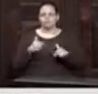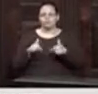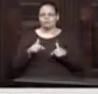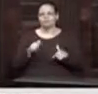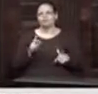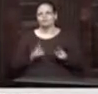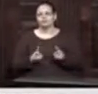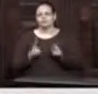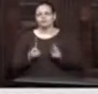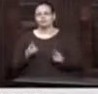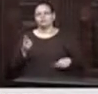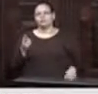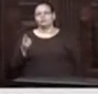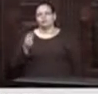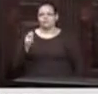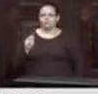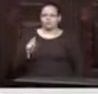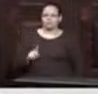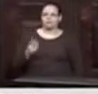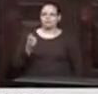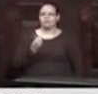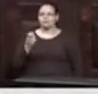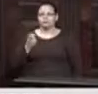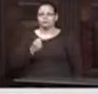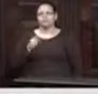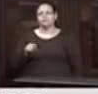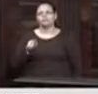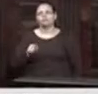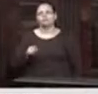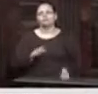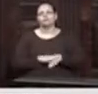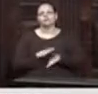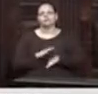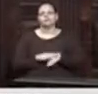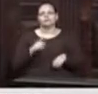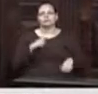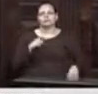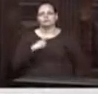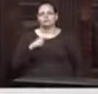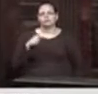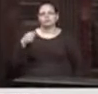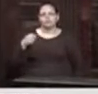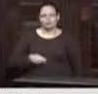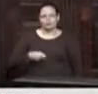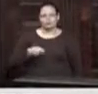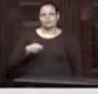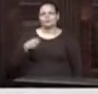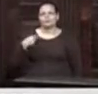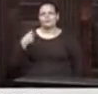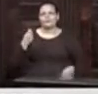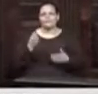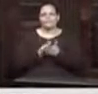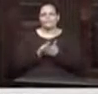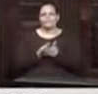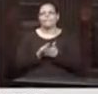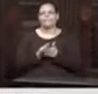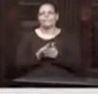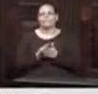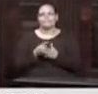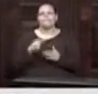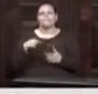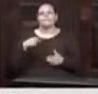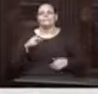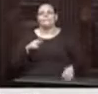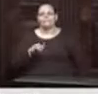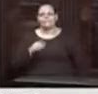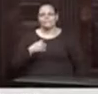e pensionistas, é que será autorizado o leilão de pagamento nos quais serão